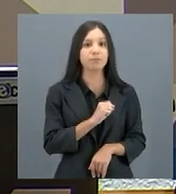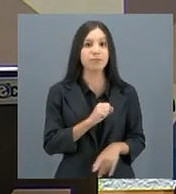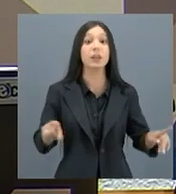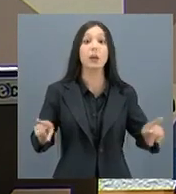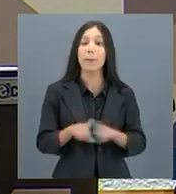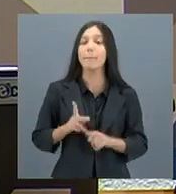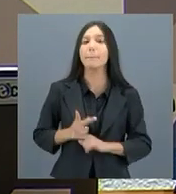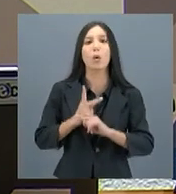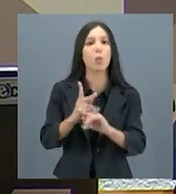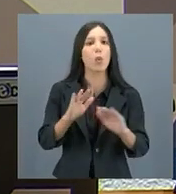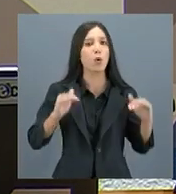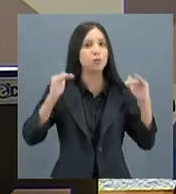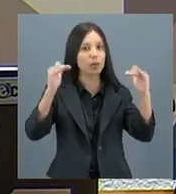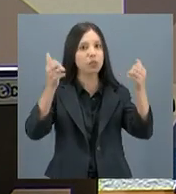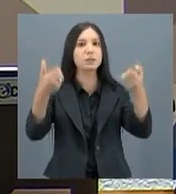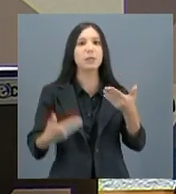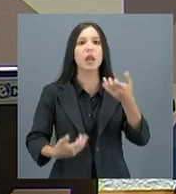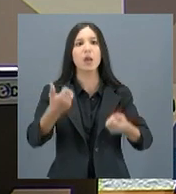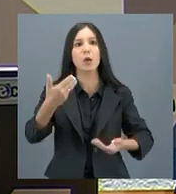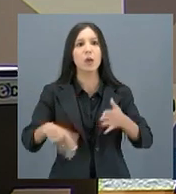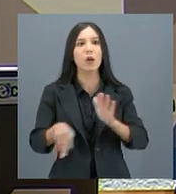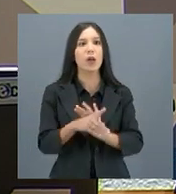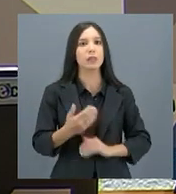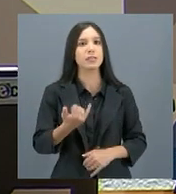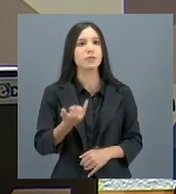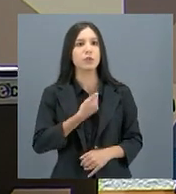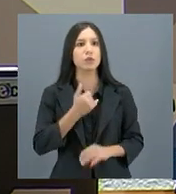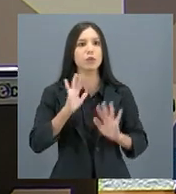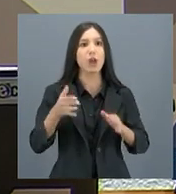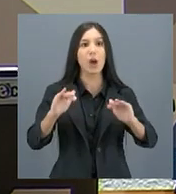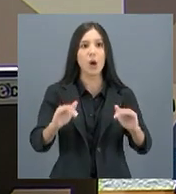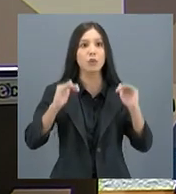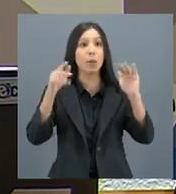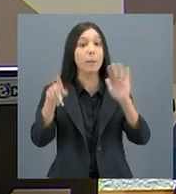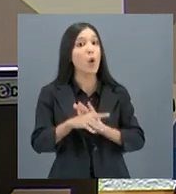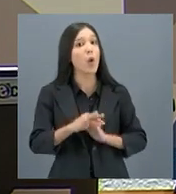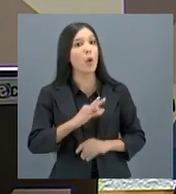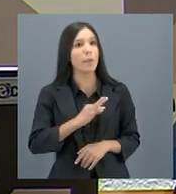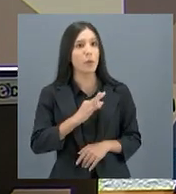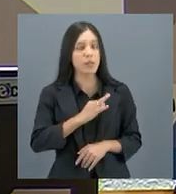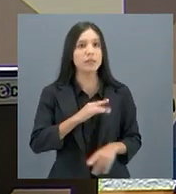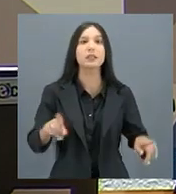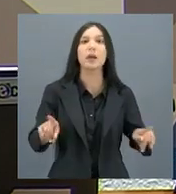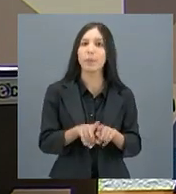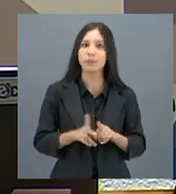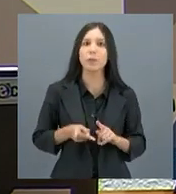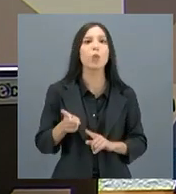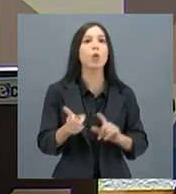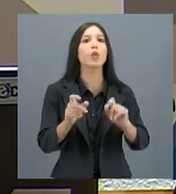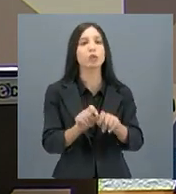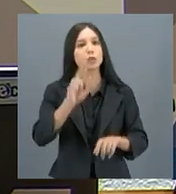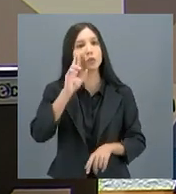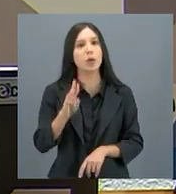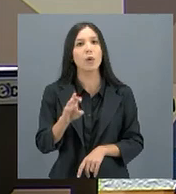as autoridades e relate a elas o que o senhor está relatando a mim. As autoridades policiais. Ato contínuo. O